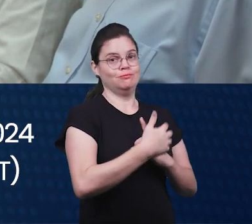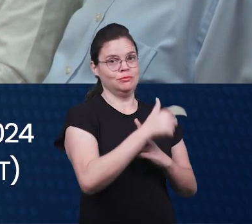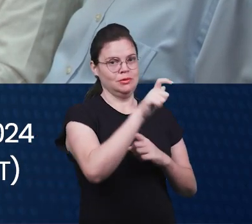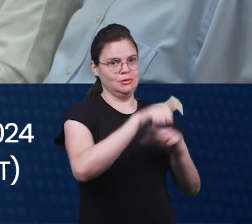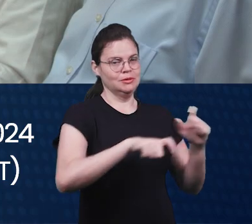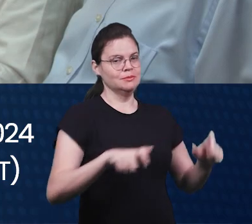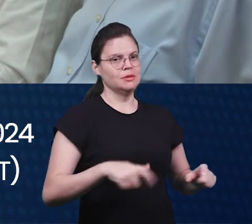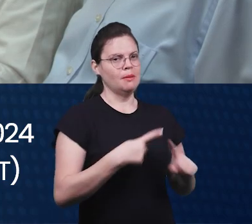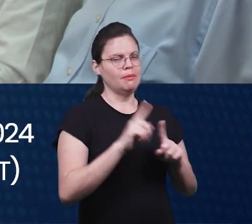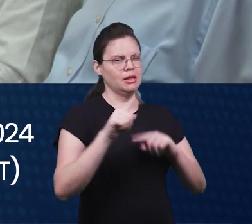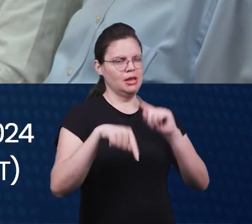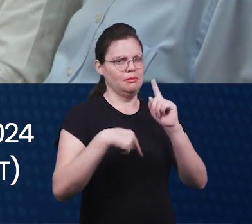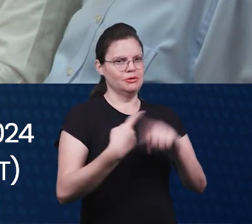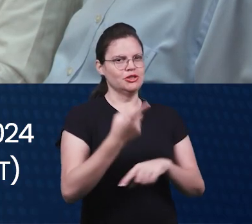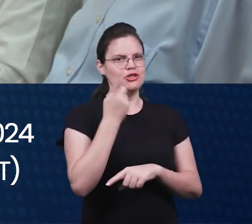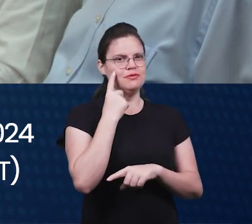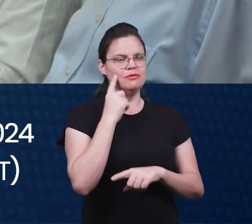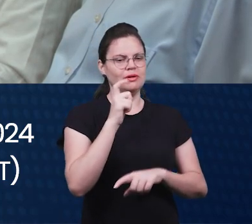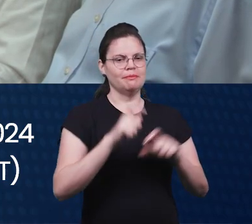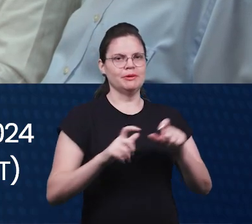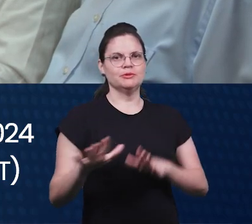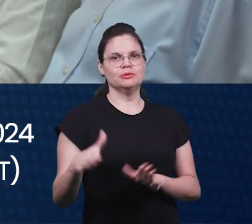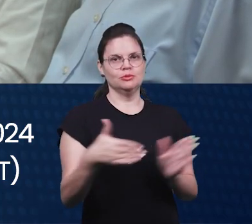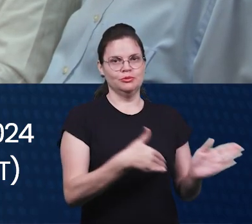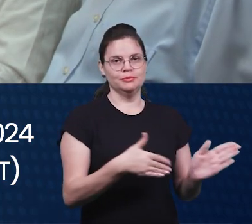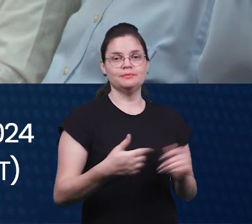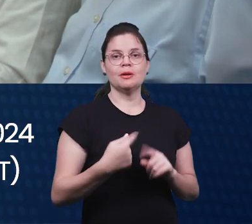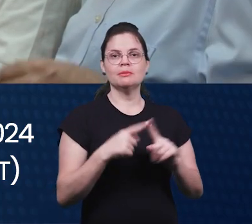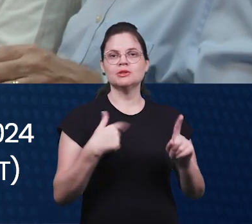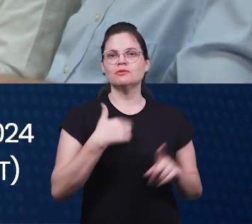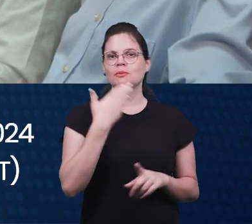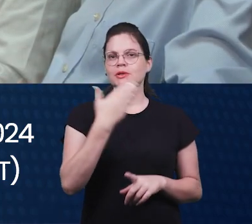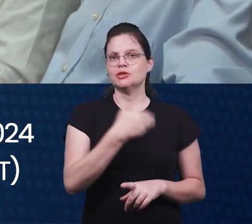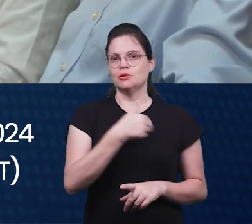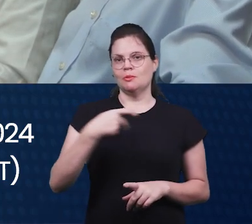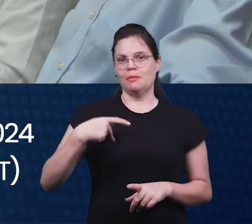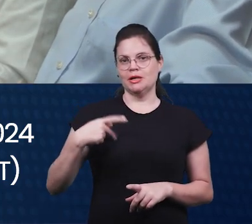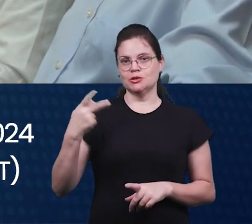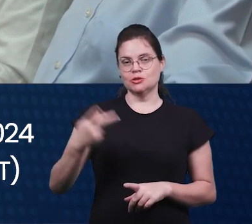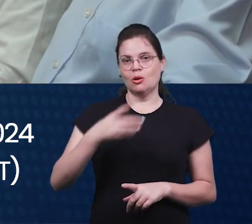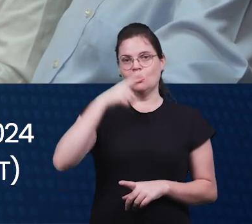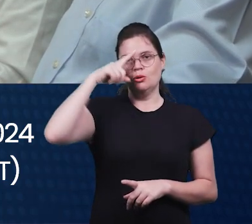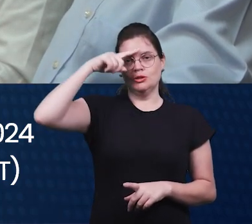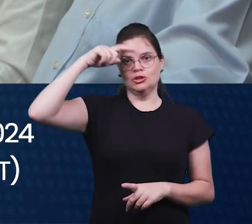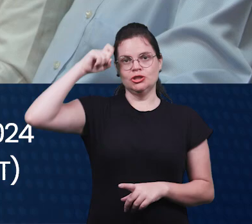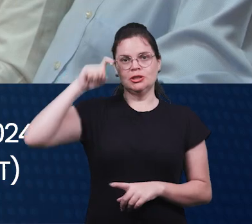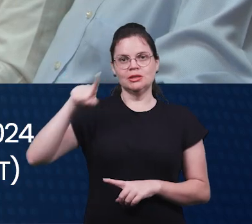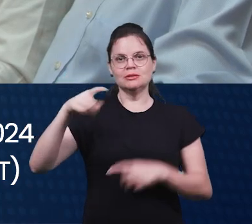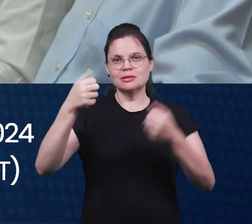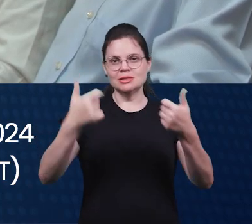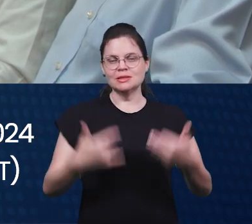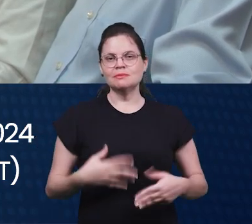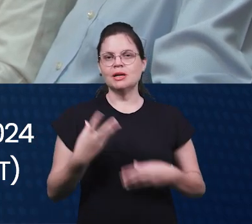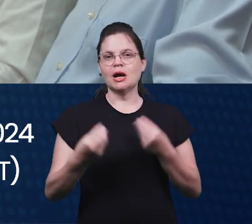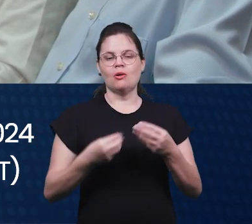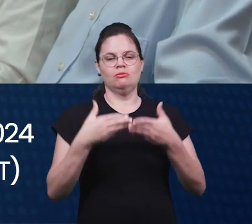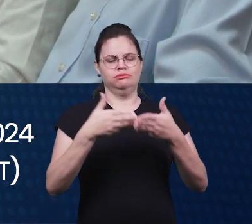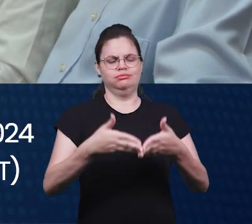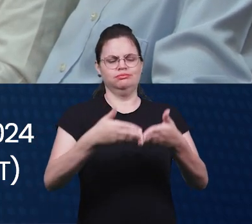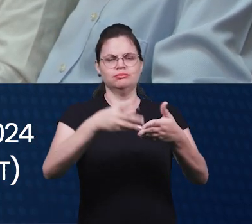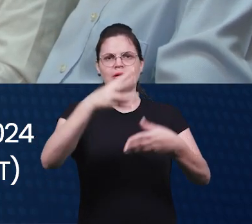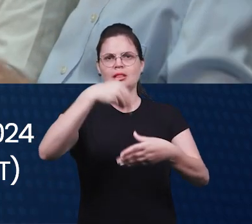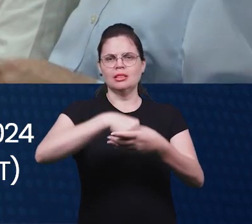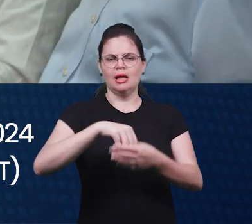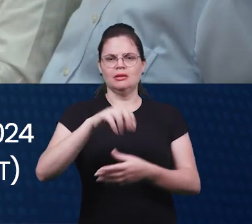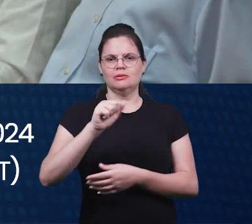próximos capítulos. Mas eu queria passar a palavra ao pastor Diniz sobre a Arca de Noé. Pastor Diniz, quantos mistérios estão